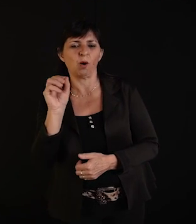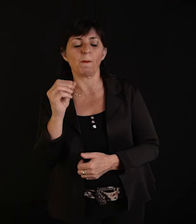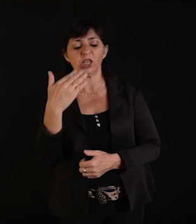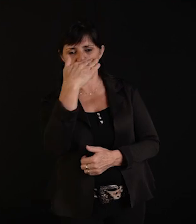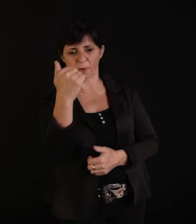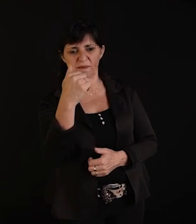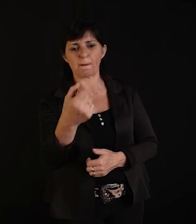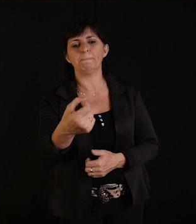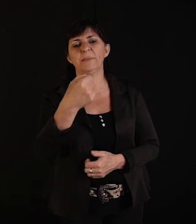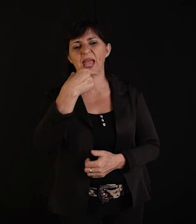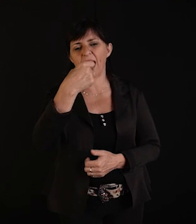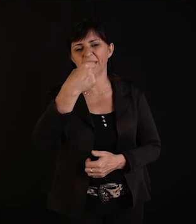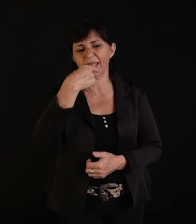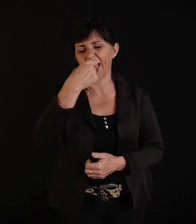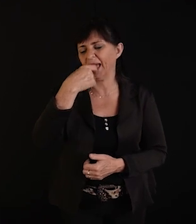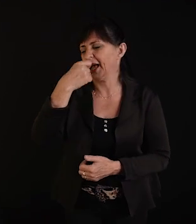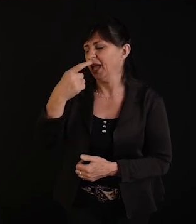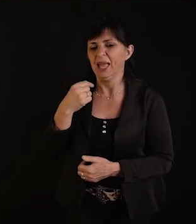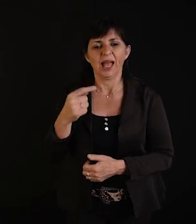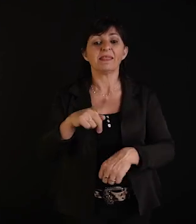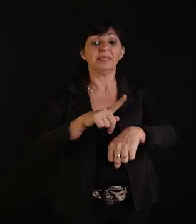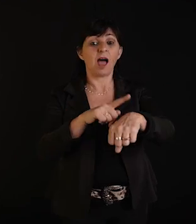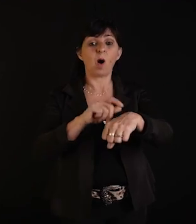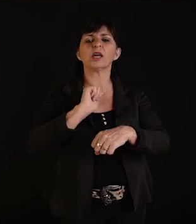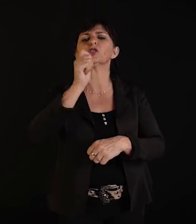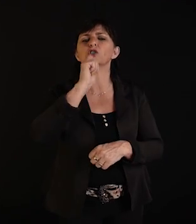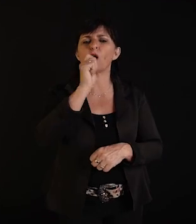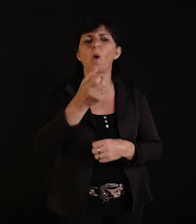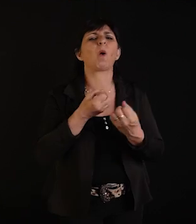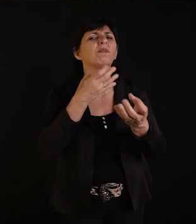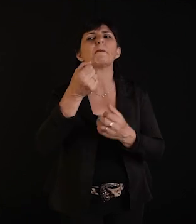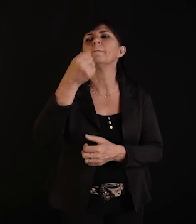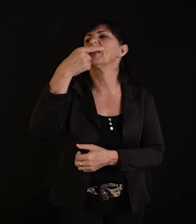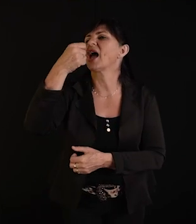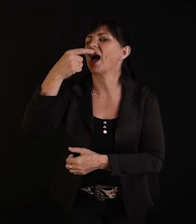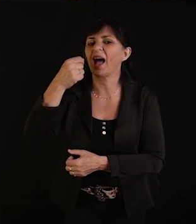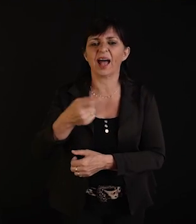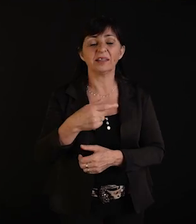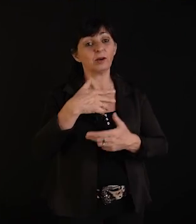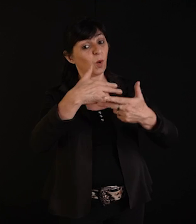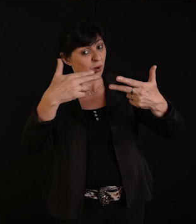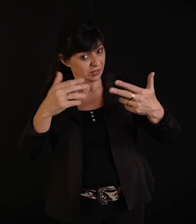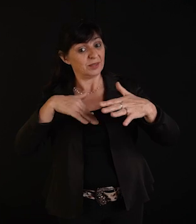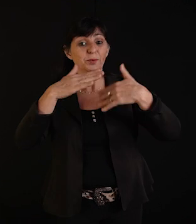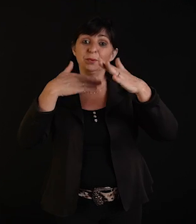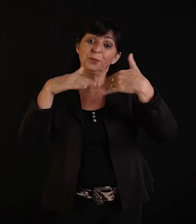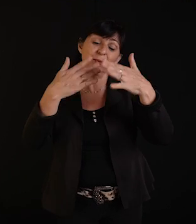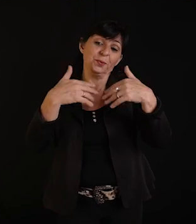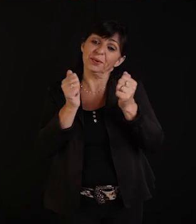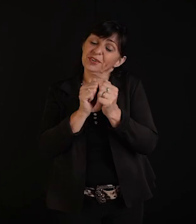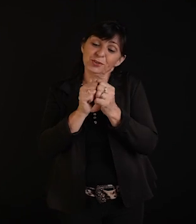piadas nos palcos, quando a gente faz shows. Então, tudo isso aí foram coisas, acontecimentos engraçados que